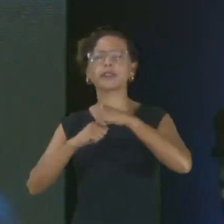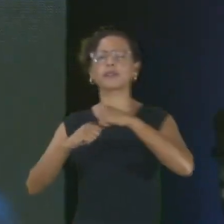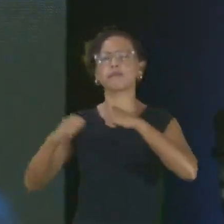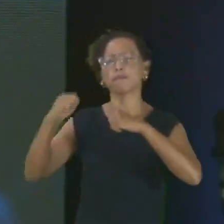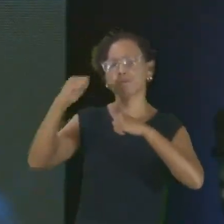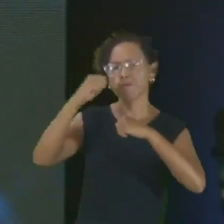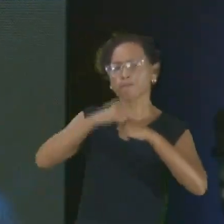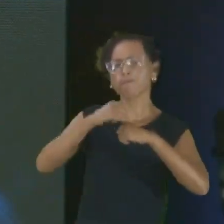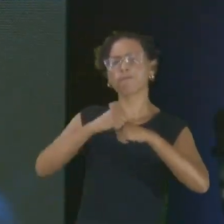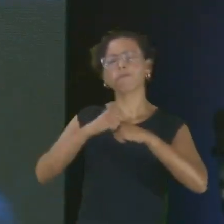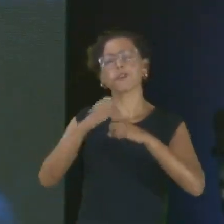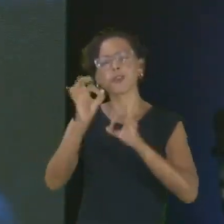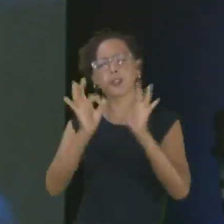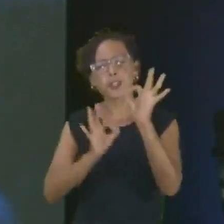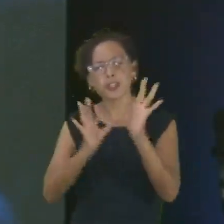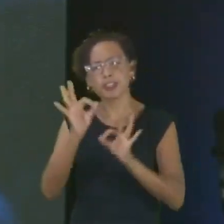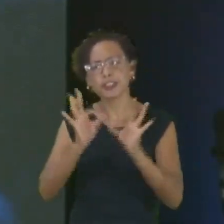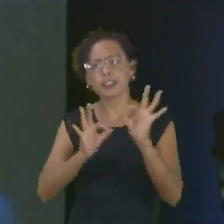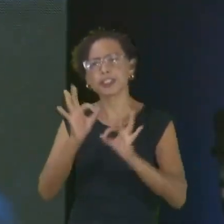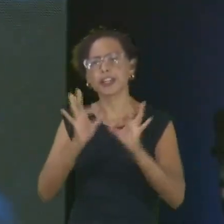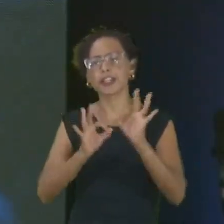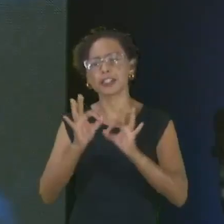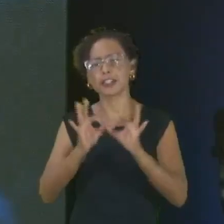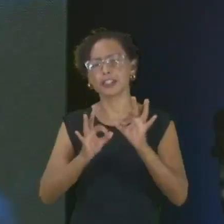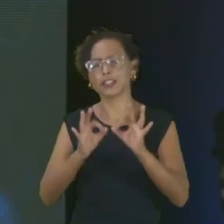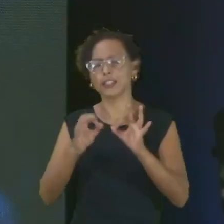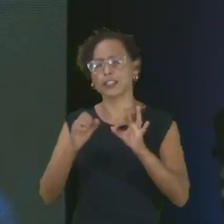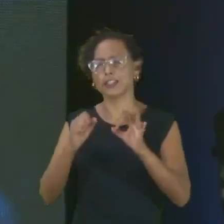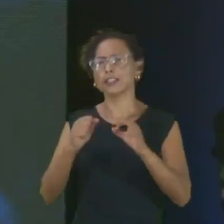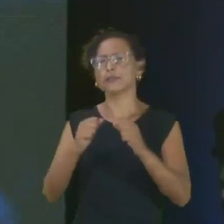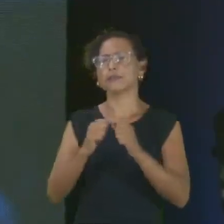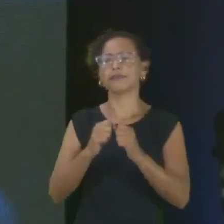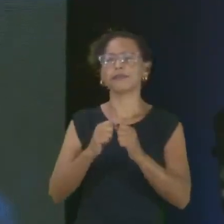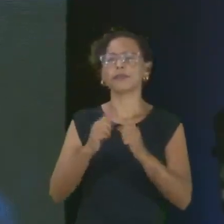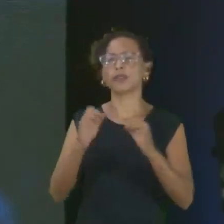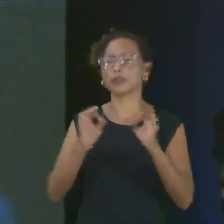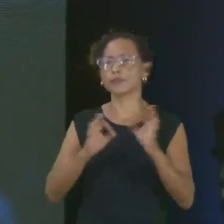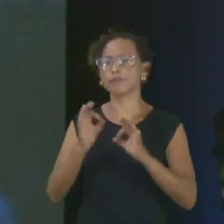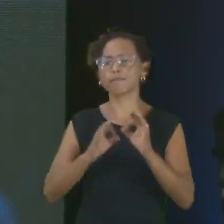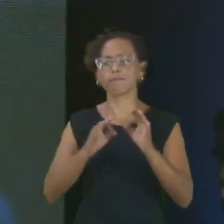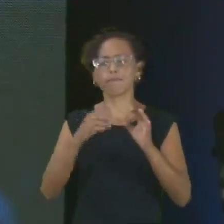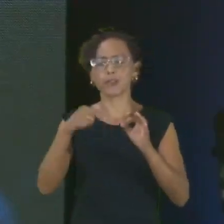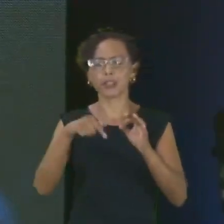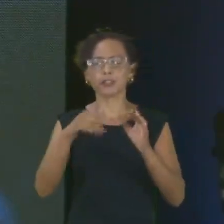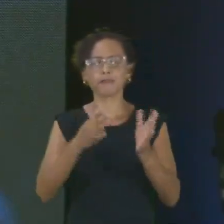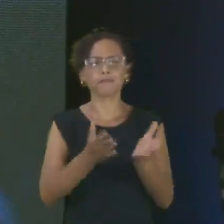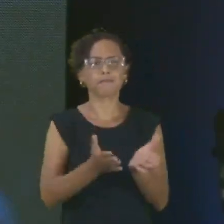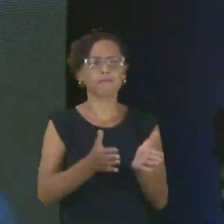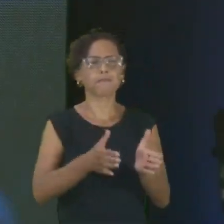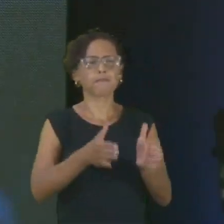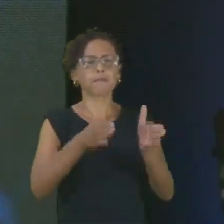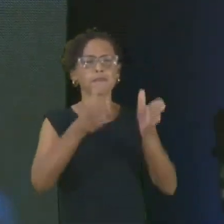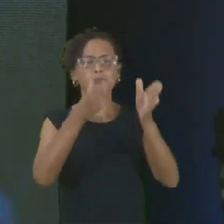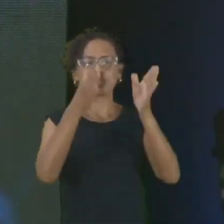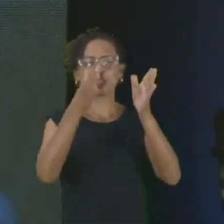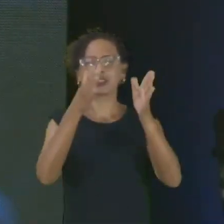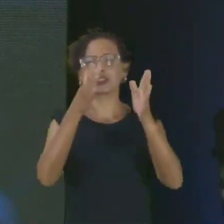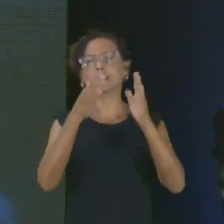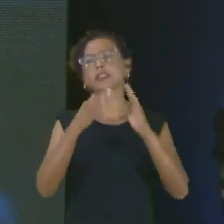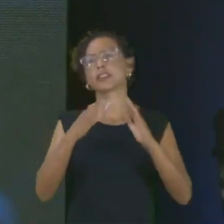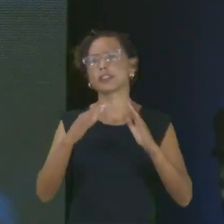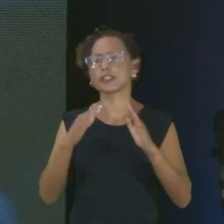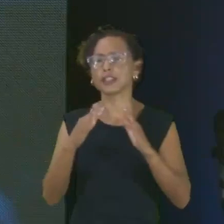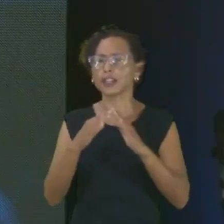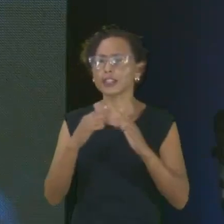outra pedra. Uma pedra junto com a outra forma o edifício que cresce. Sabe por